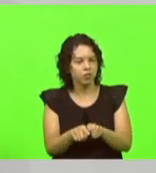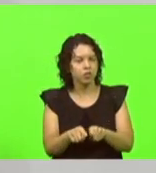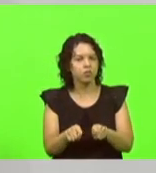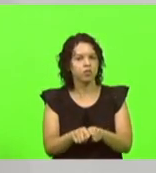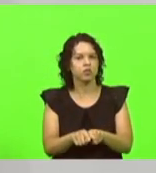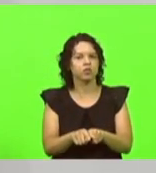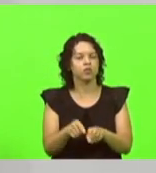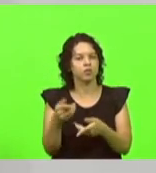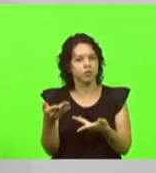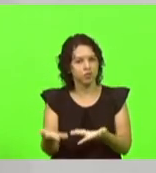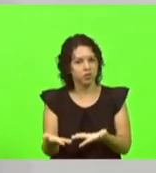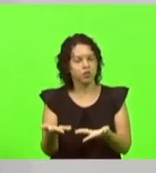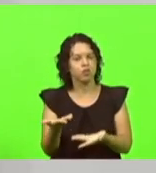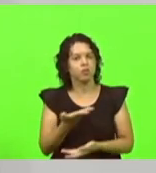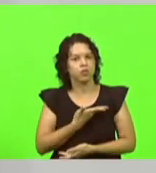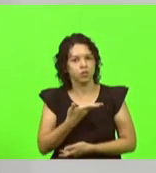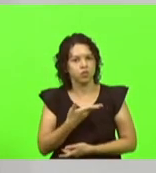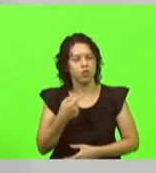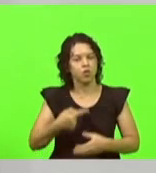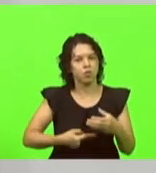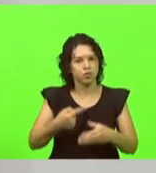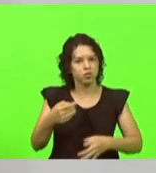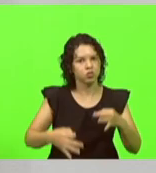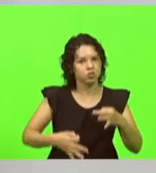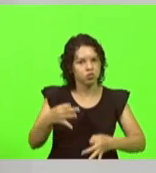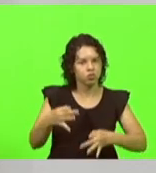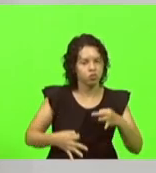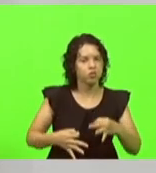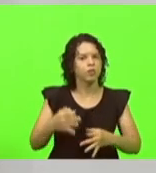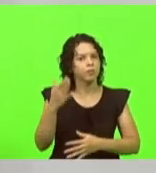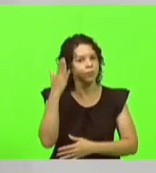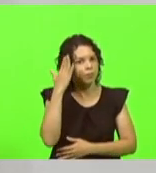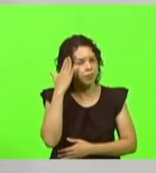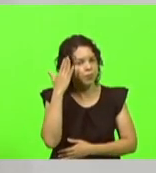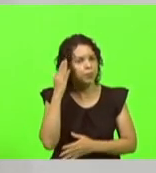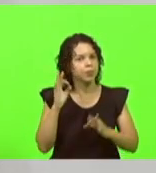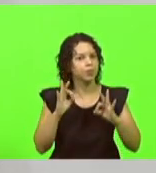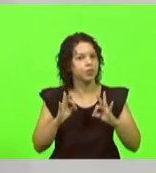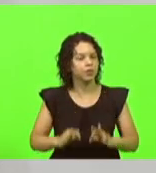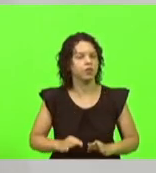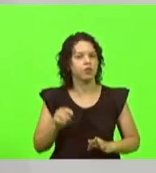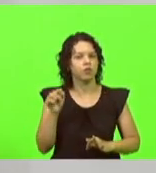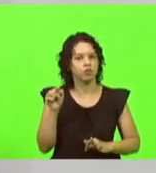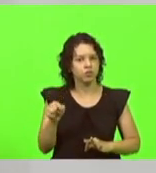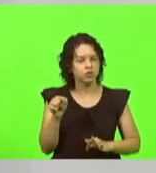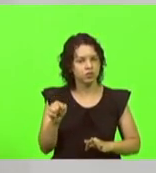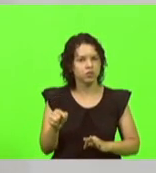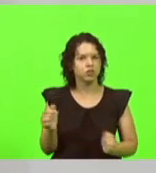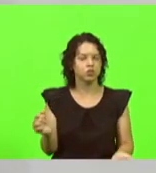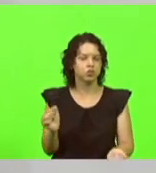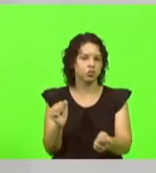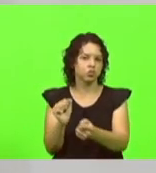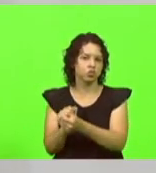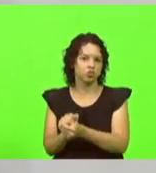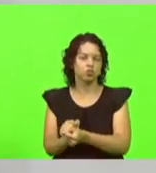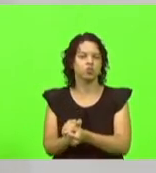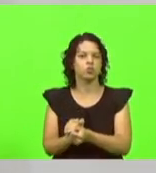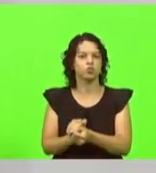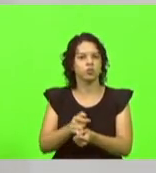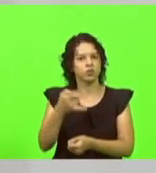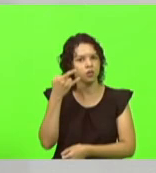seu colega na Comissão de Justiça, mas tenho certeza que terás um grande companheiro, deputado Mauro de